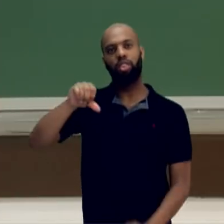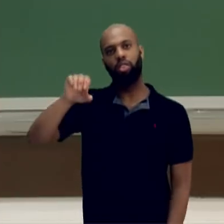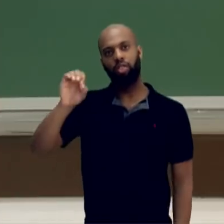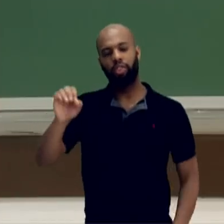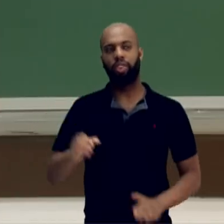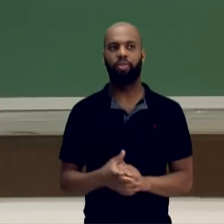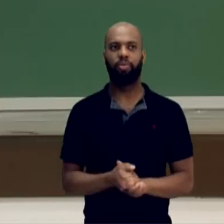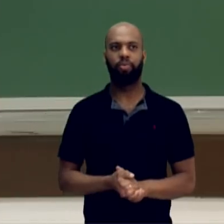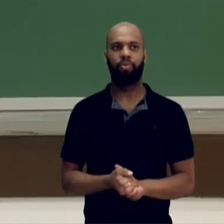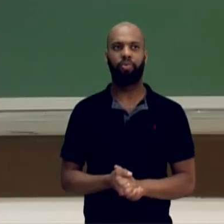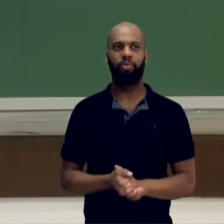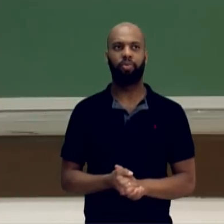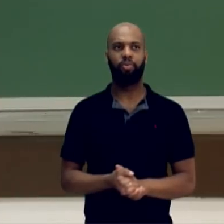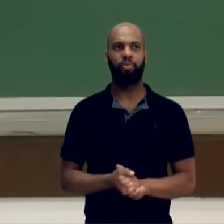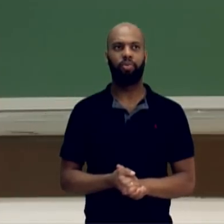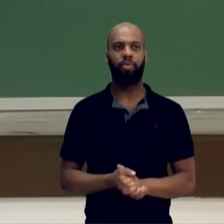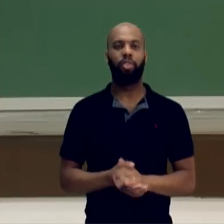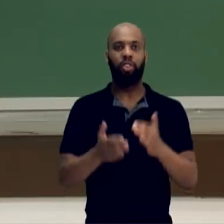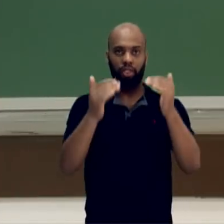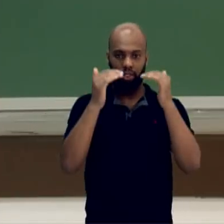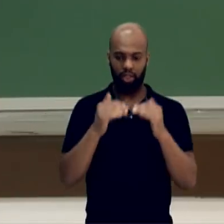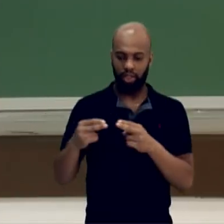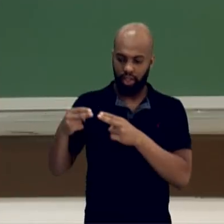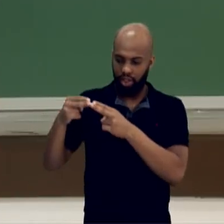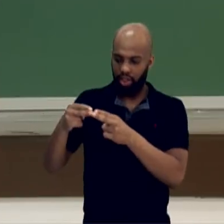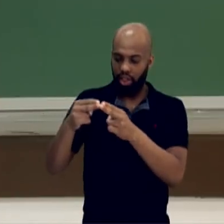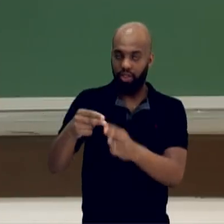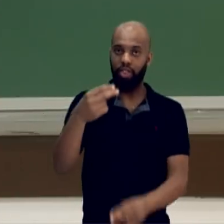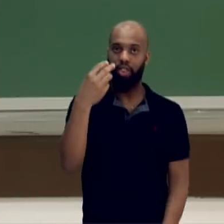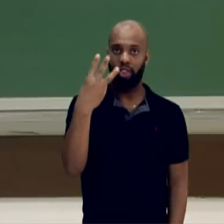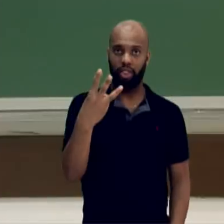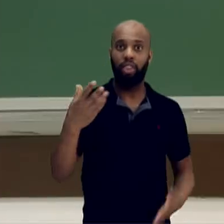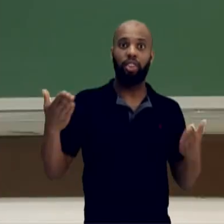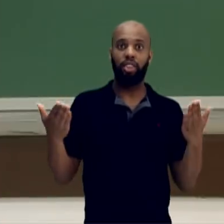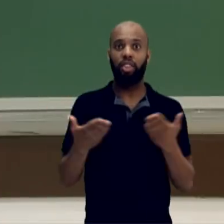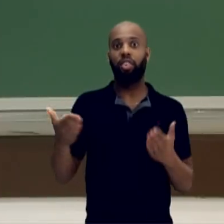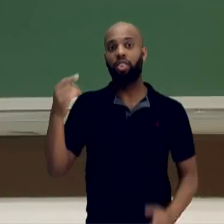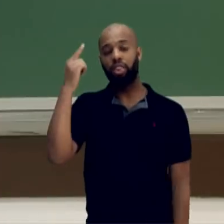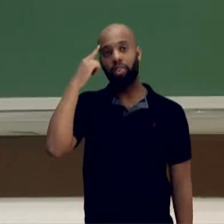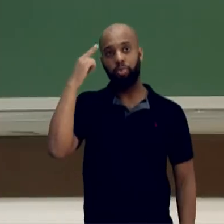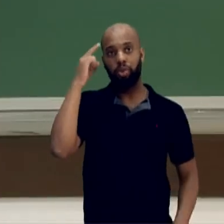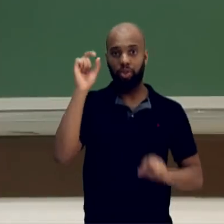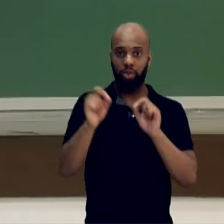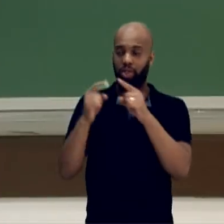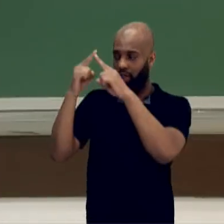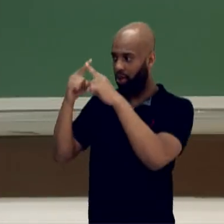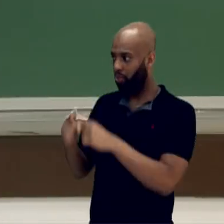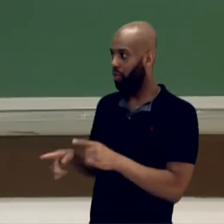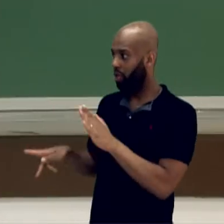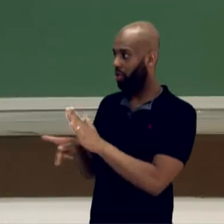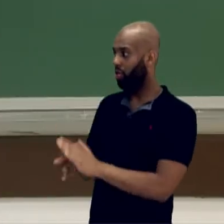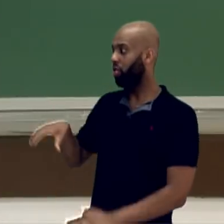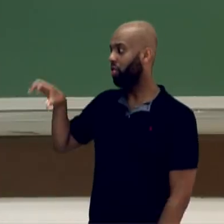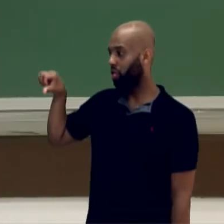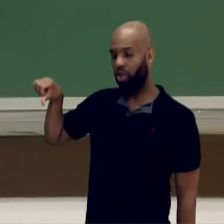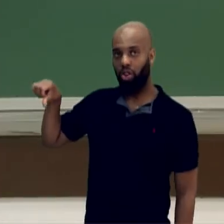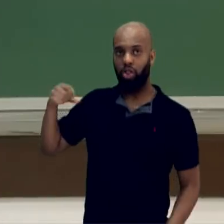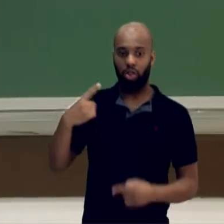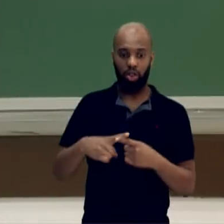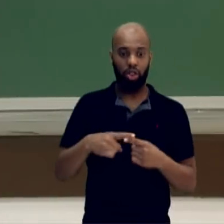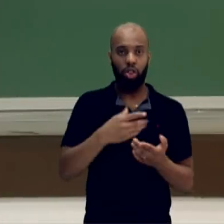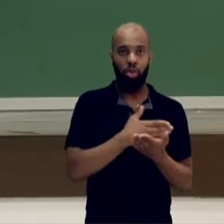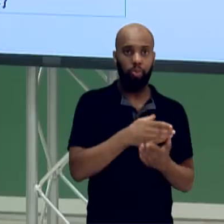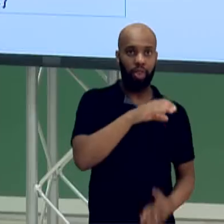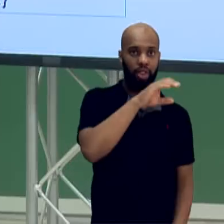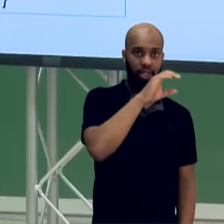90. O navio 3. O navio 3, agora eu vou pensar na tabuada do 9. Partindo de 0, de